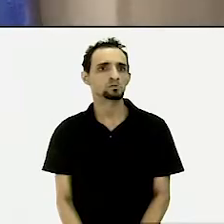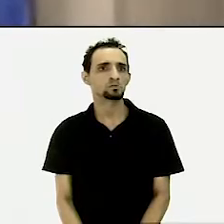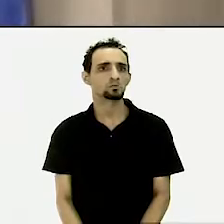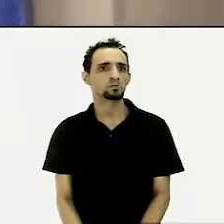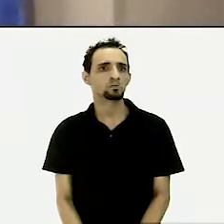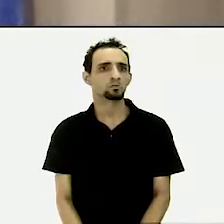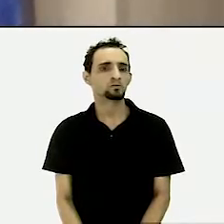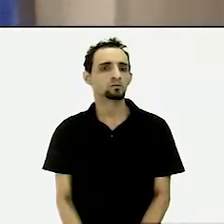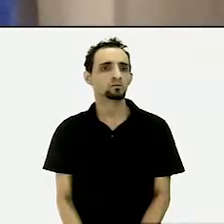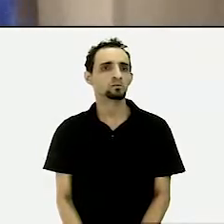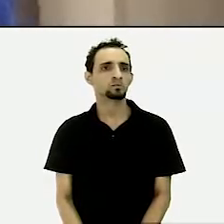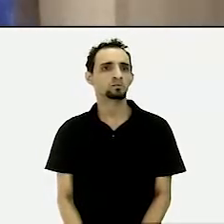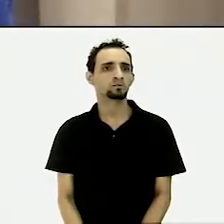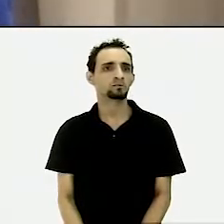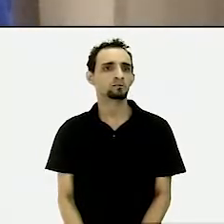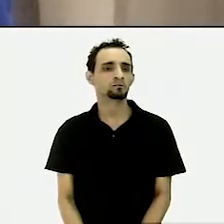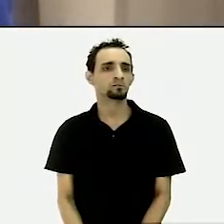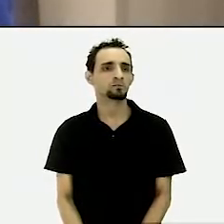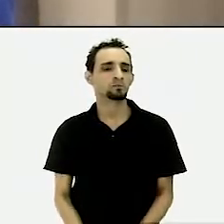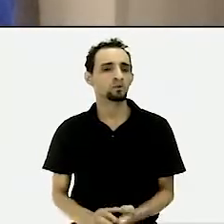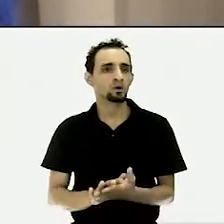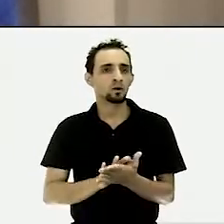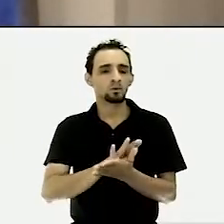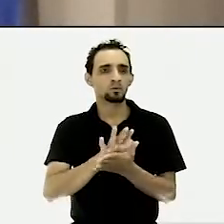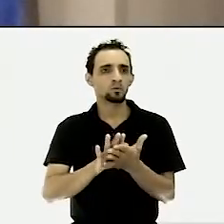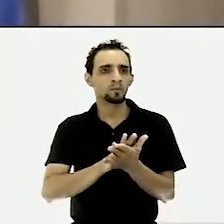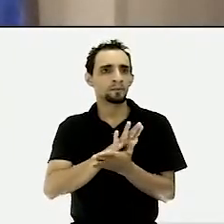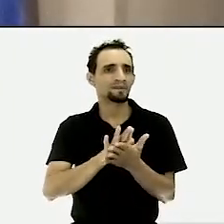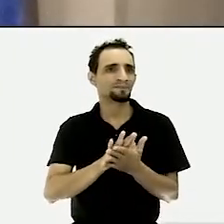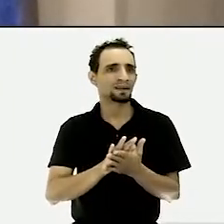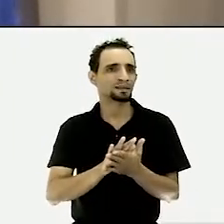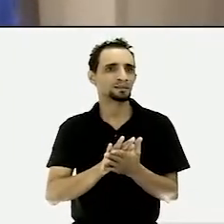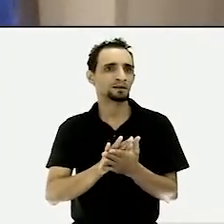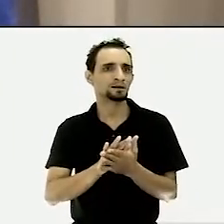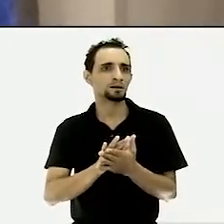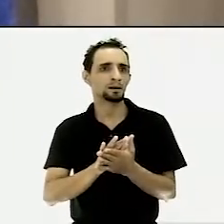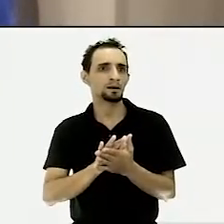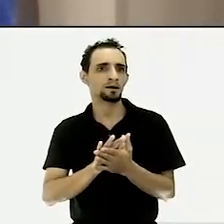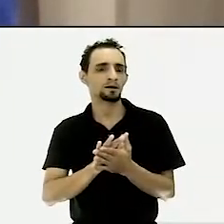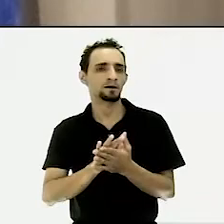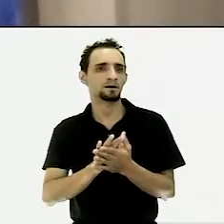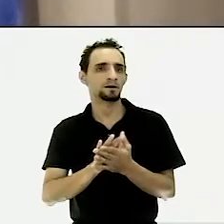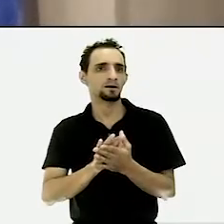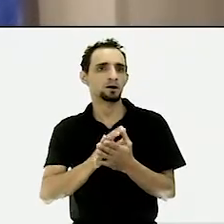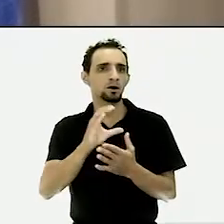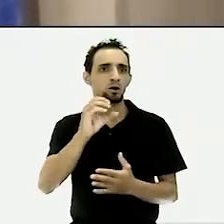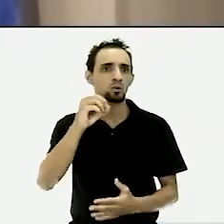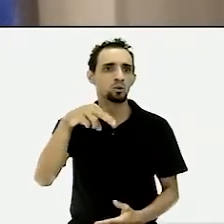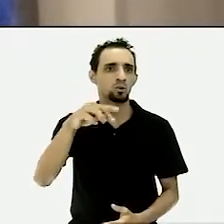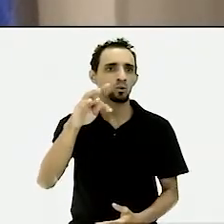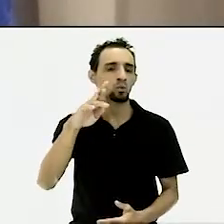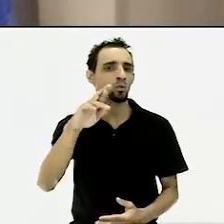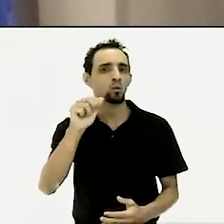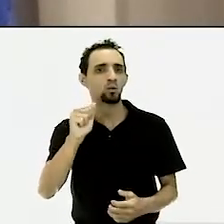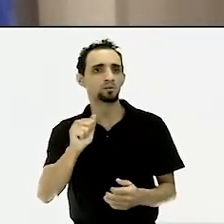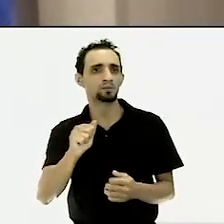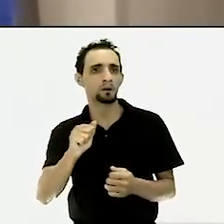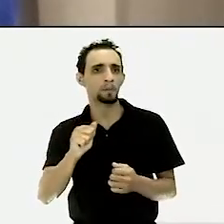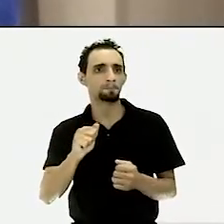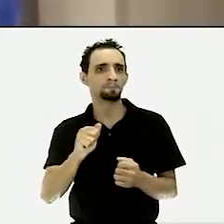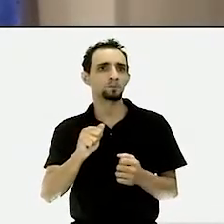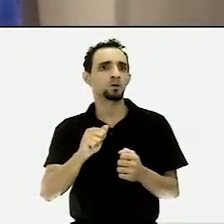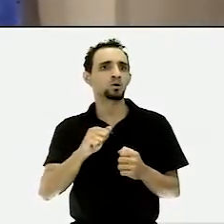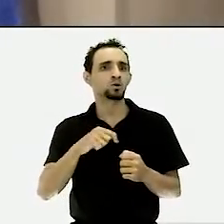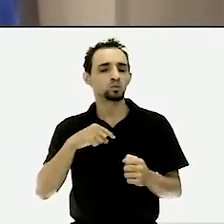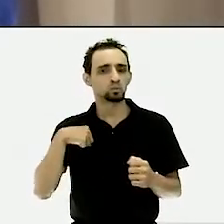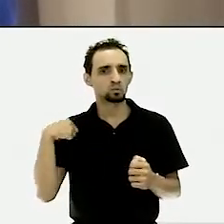irmão. Pega dos ricos para dar para os mais necessitados. Ô, Ledão. Só um minuto, Jorge. Tá. E eles estão ali roendo o osso, igual eu falei a